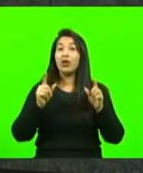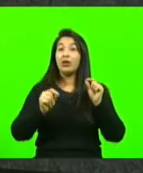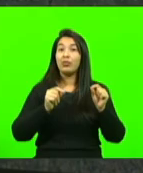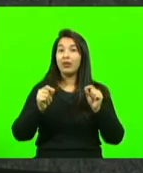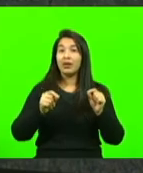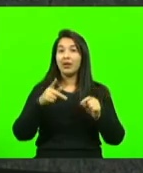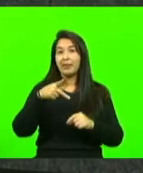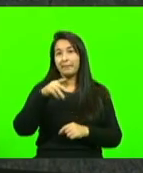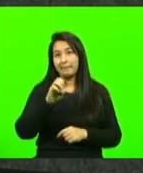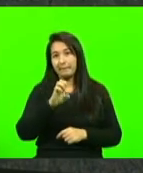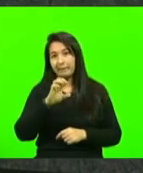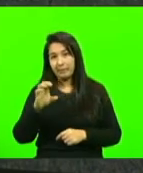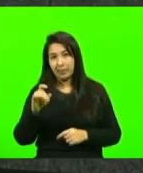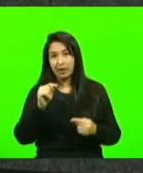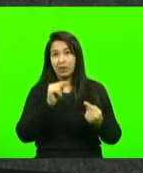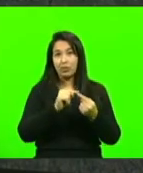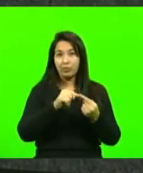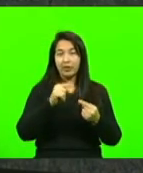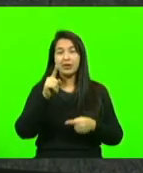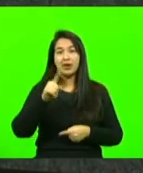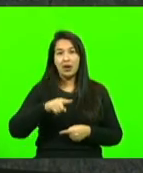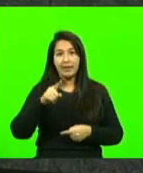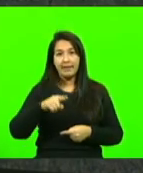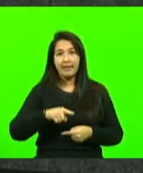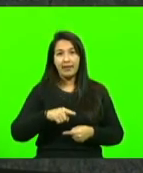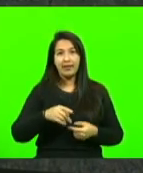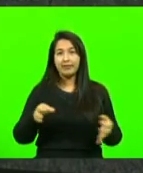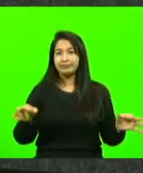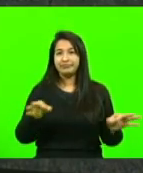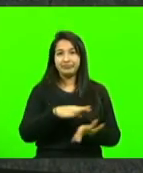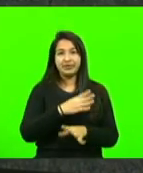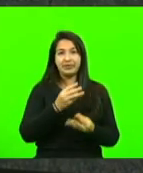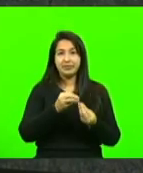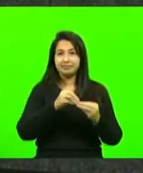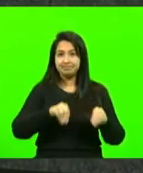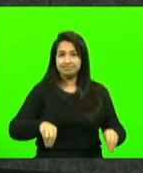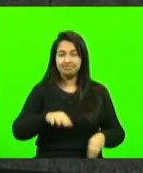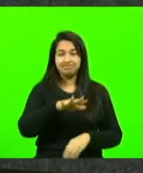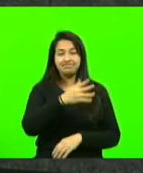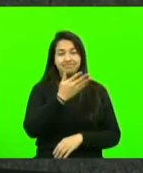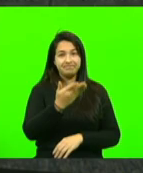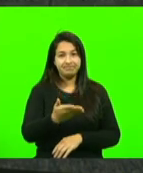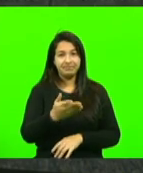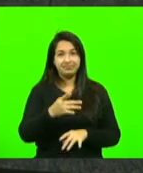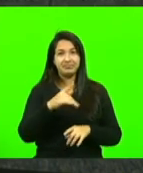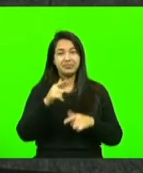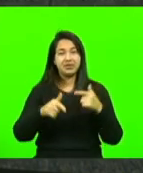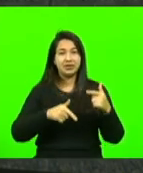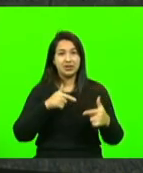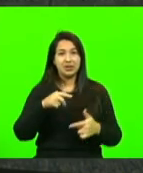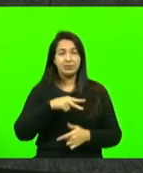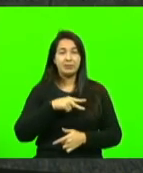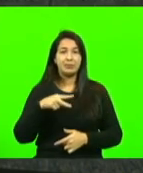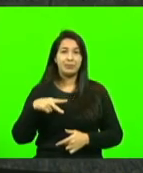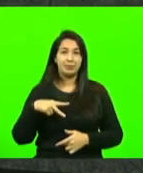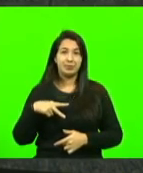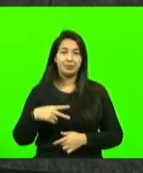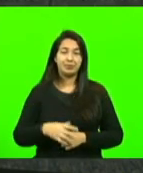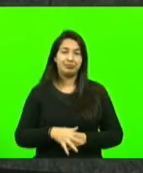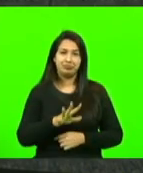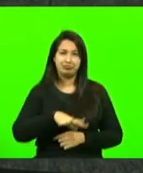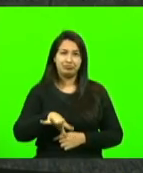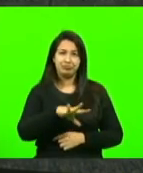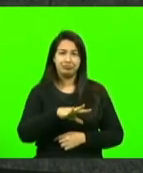de fato é destruir a o serviço público de forma geral né se a gente já